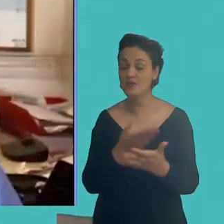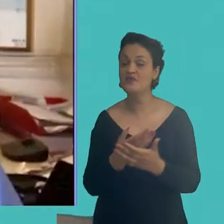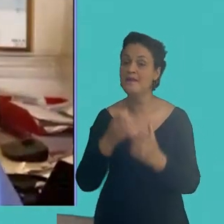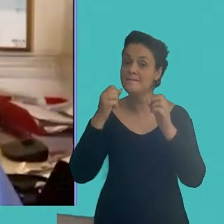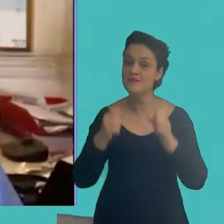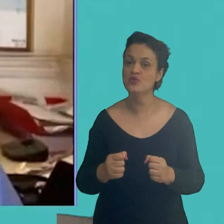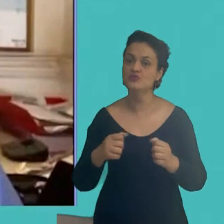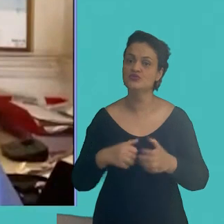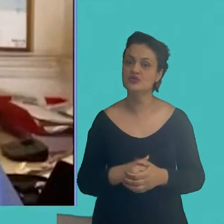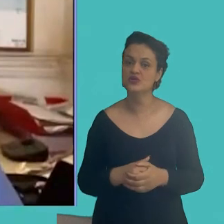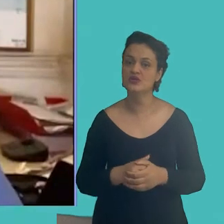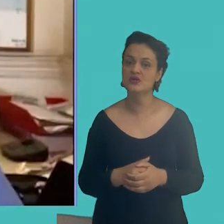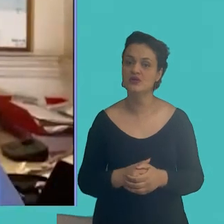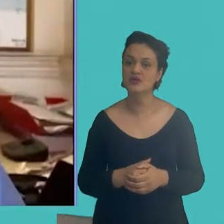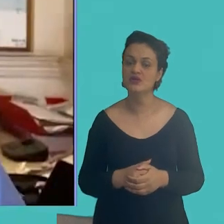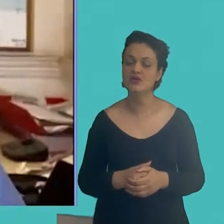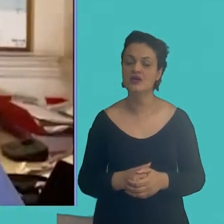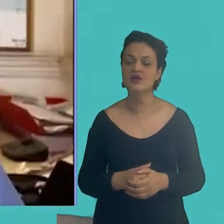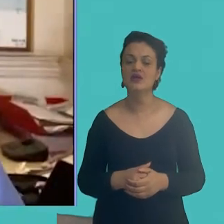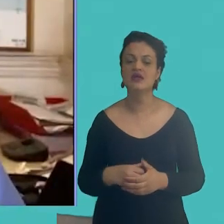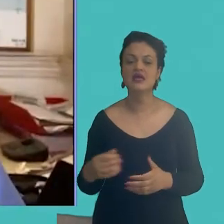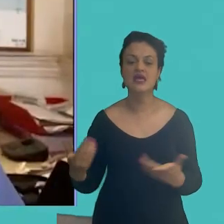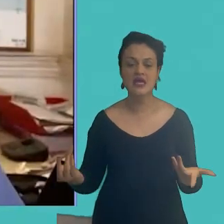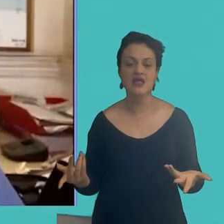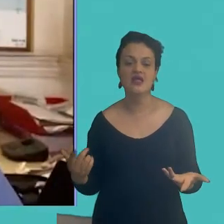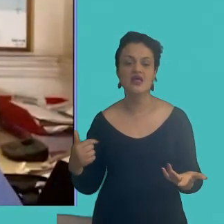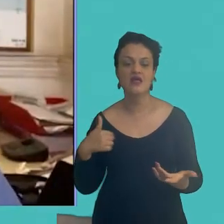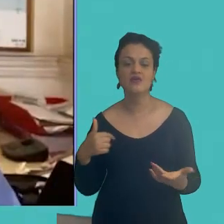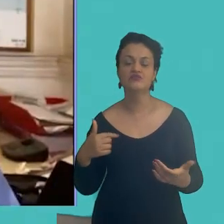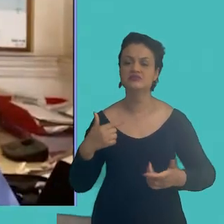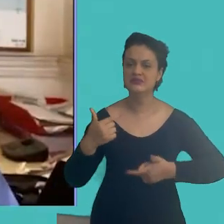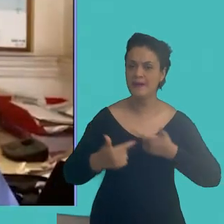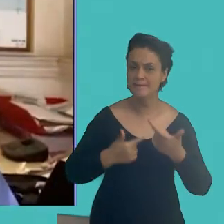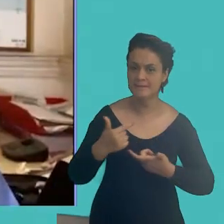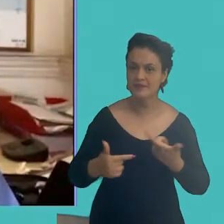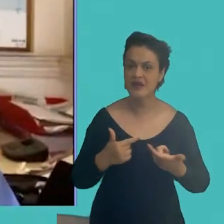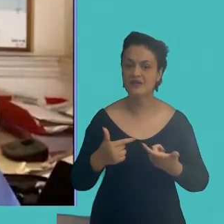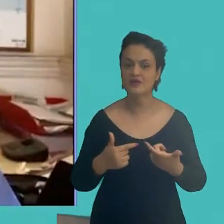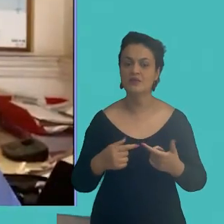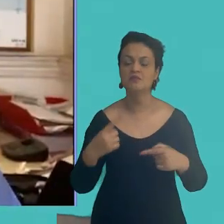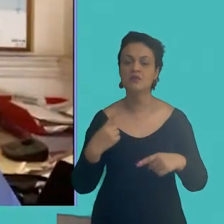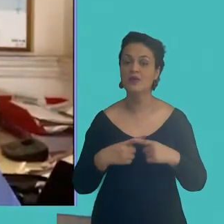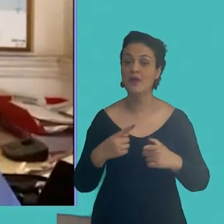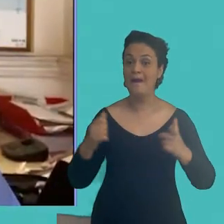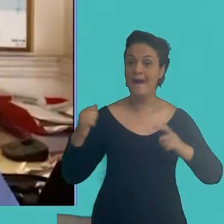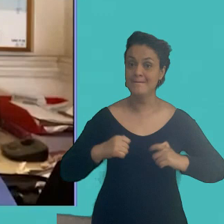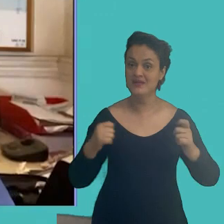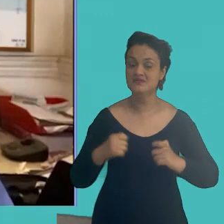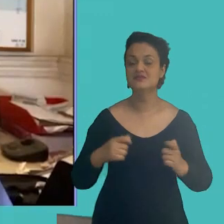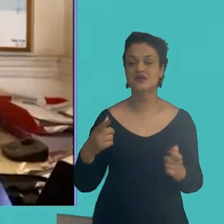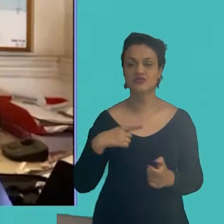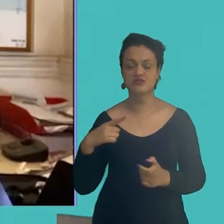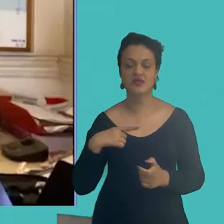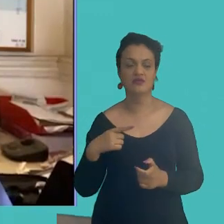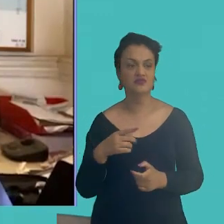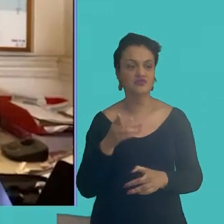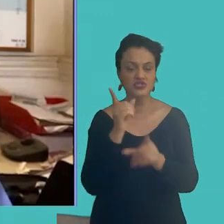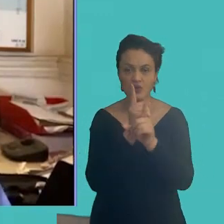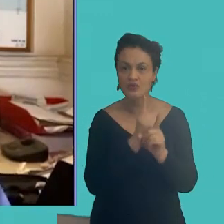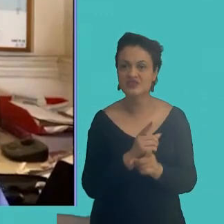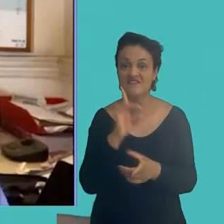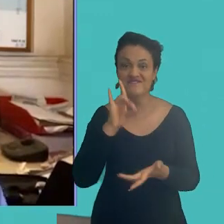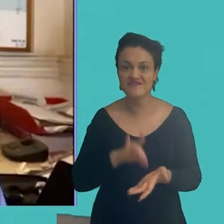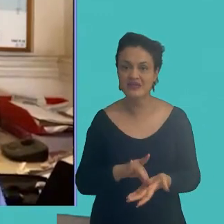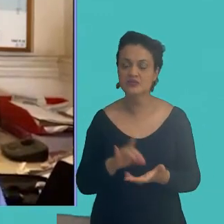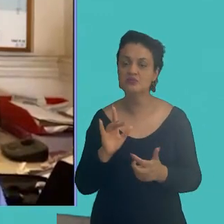uma pessoa que vive e trabalha, eu tenho o meu sustento a partir da minha capacidade de reconhecer os fatos, estabelecer a ligação entre